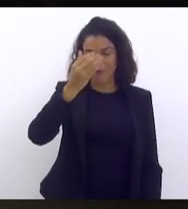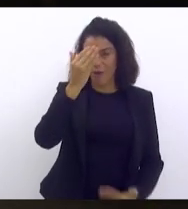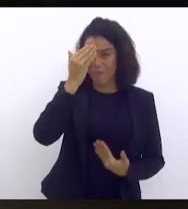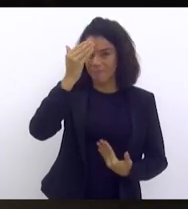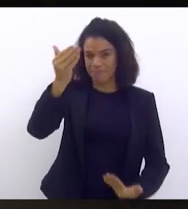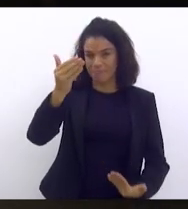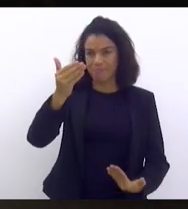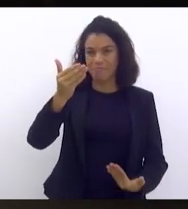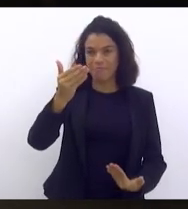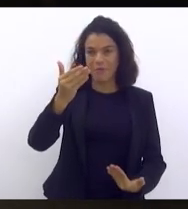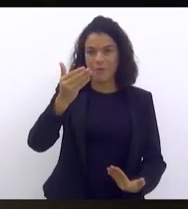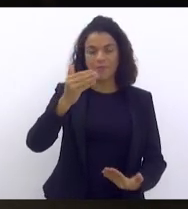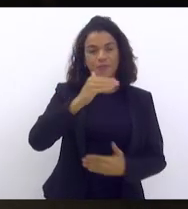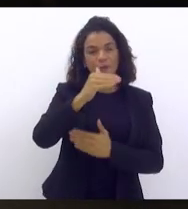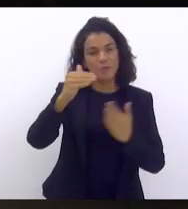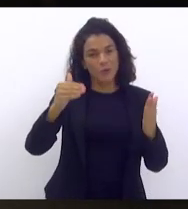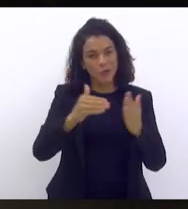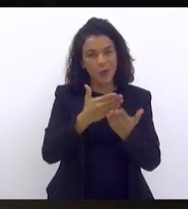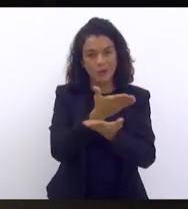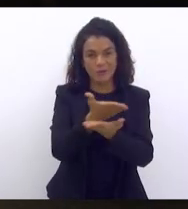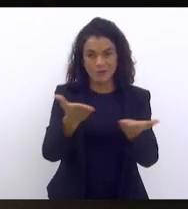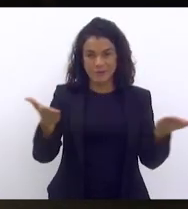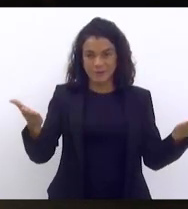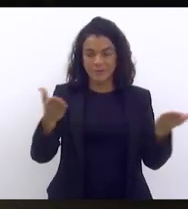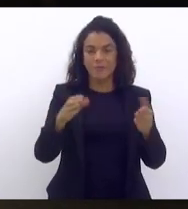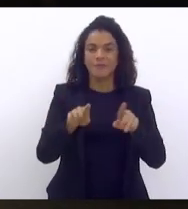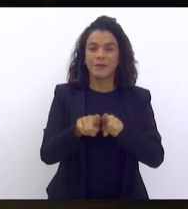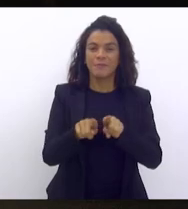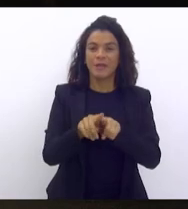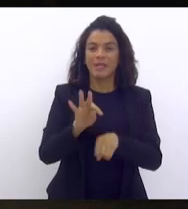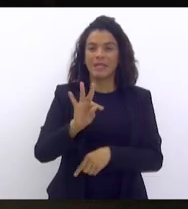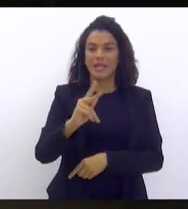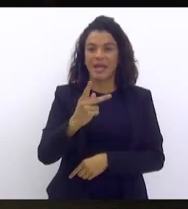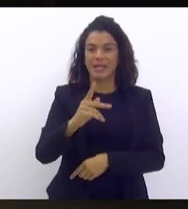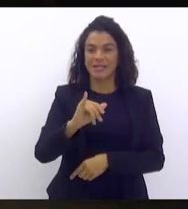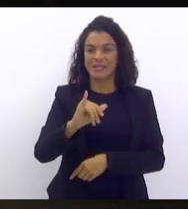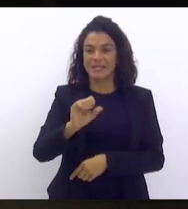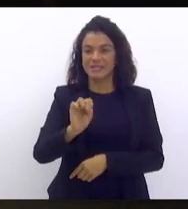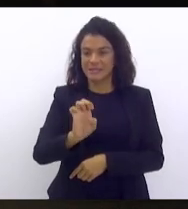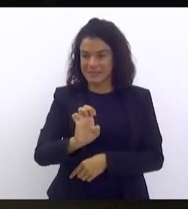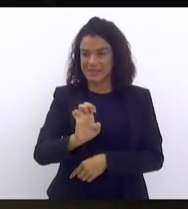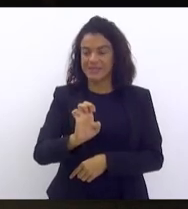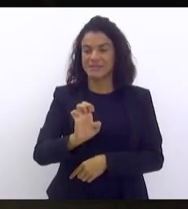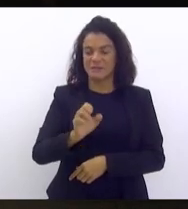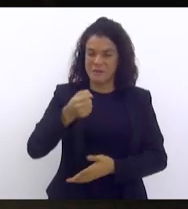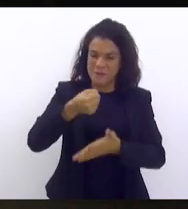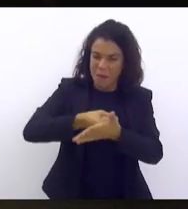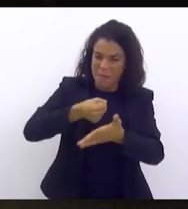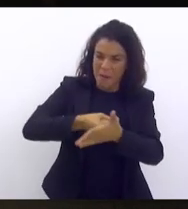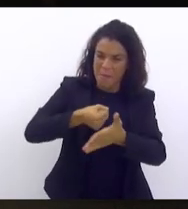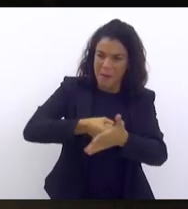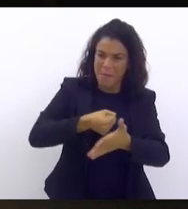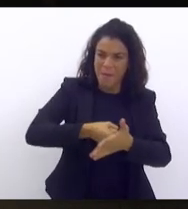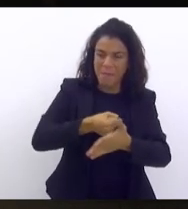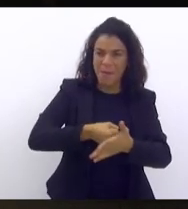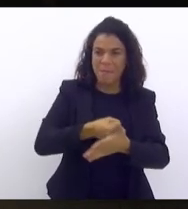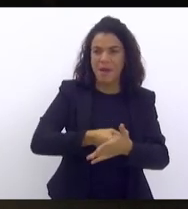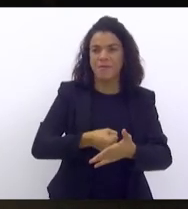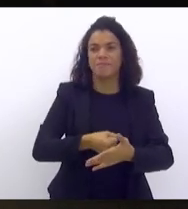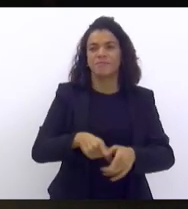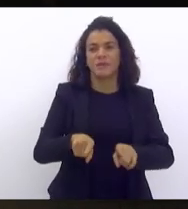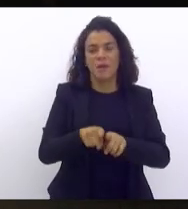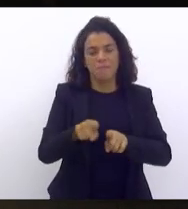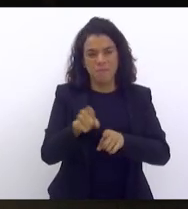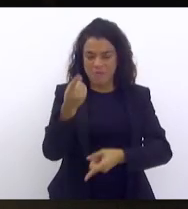obrigado por todos aqui presentes, pela Thaís estar aqui brigando, bravamente, passando por cima do luto